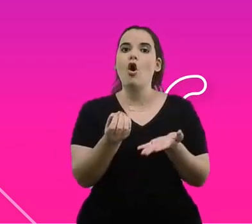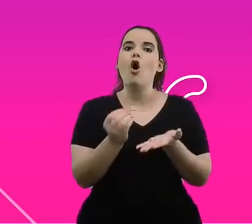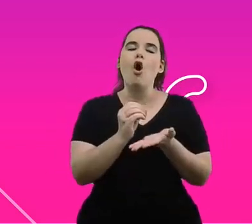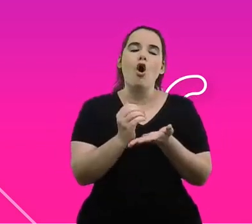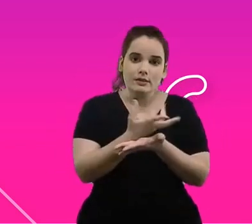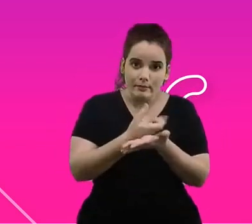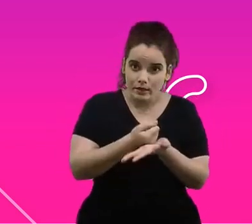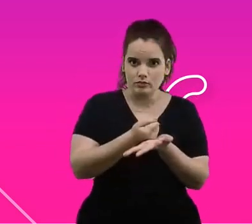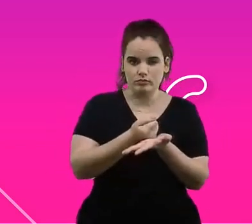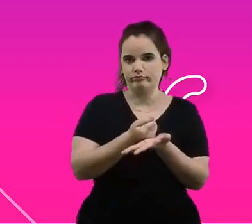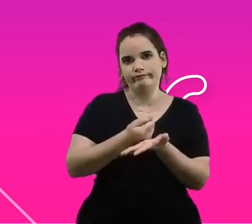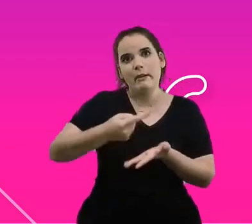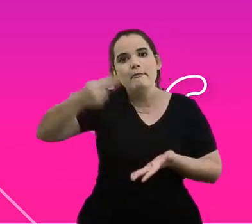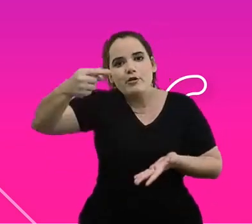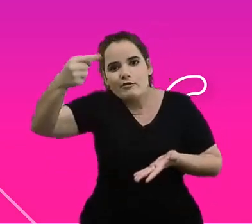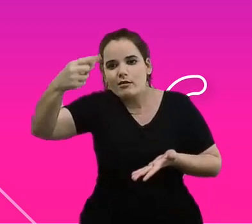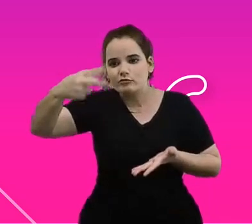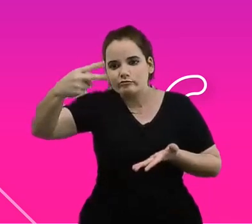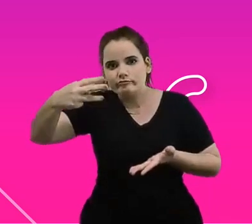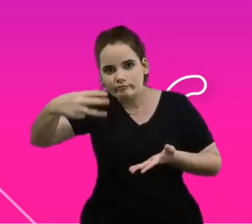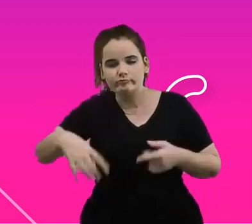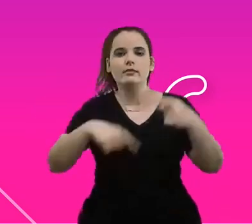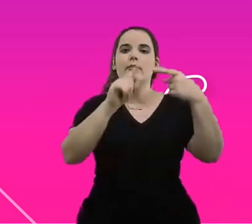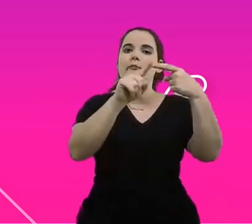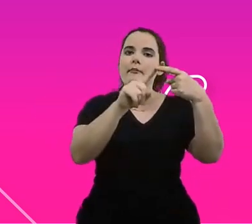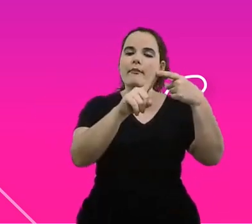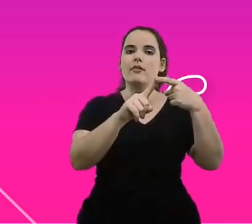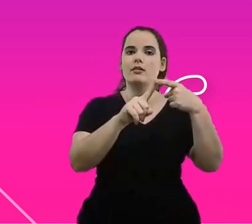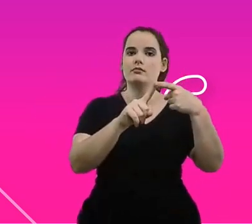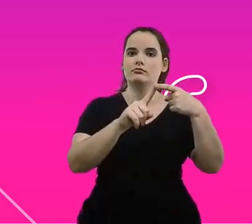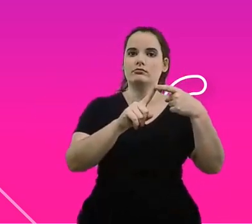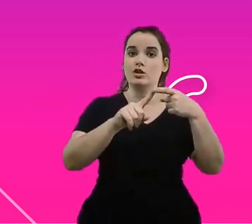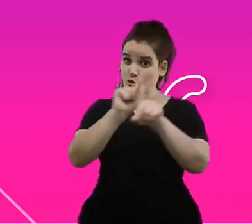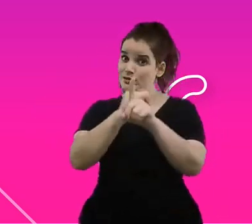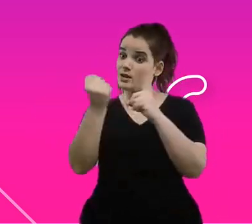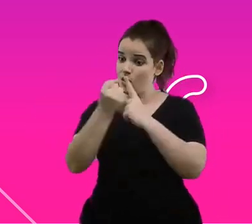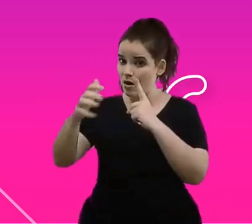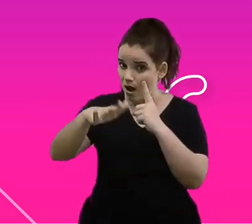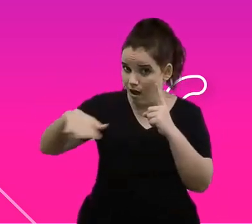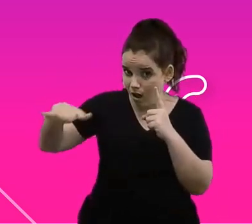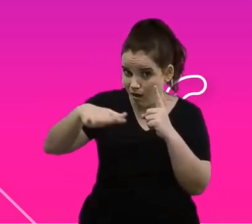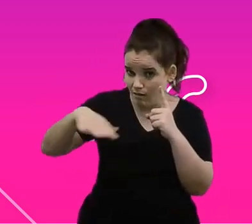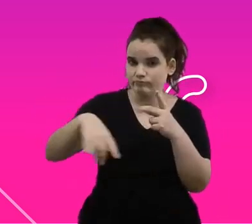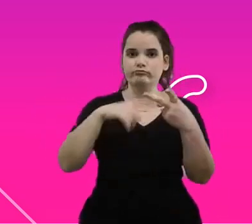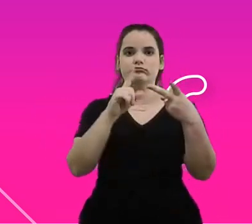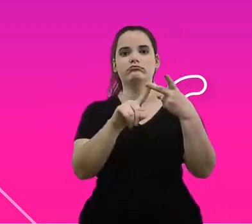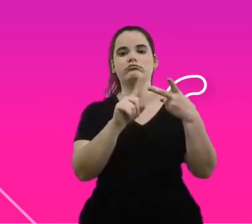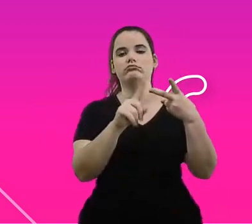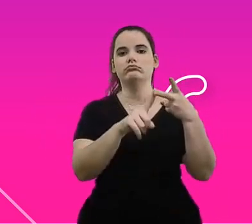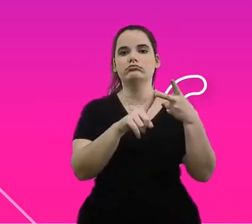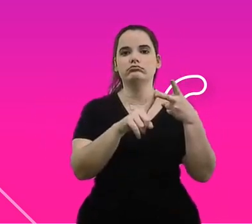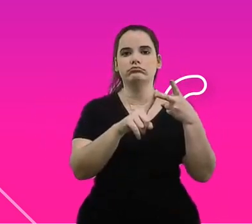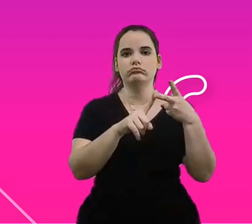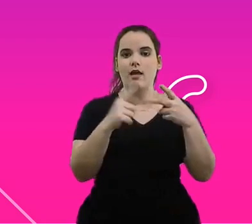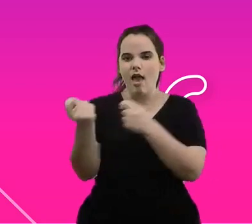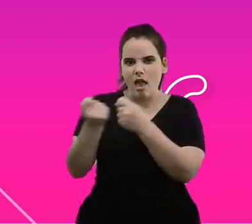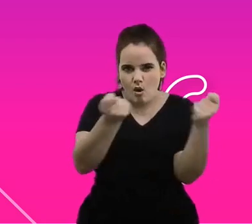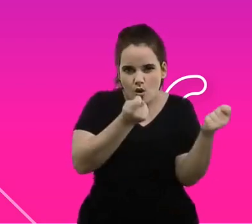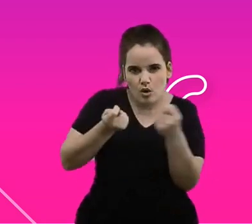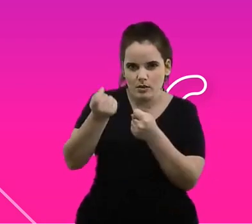mais social, que foi a população afetada pela crise, um eixo de dinamização econômica, para restabelecer a